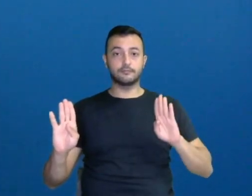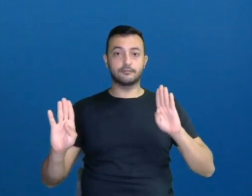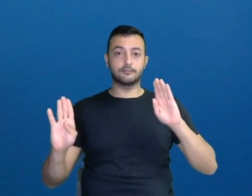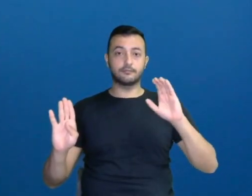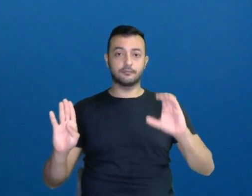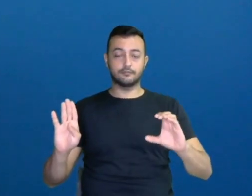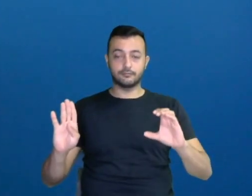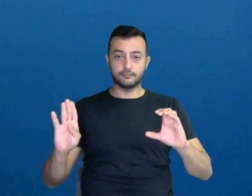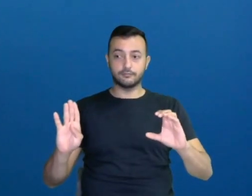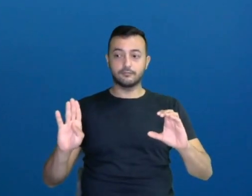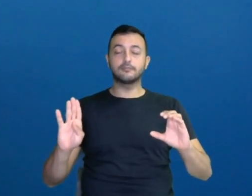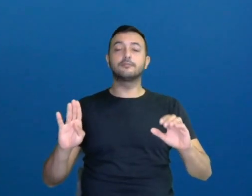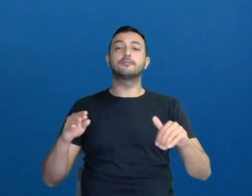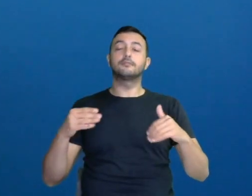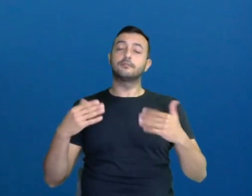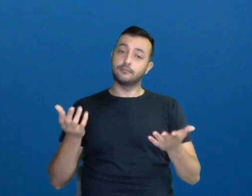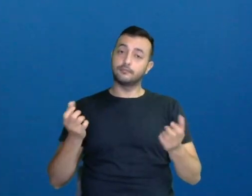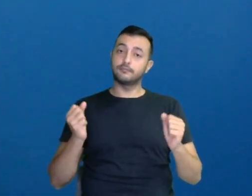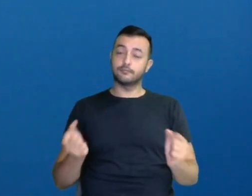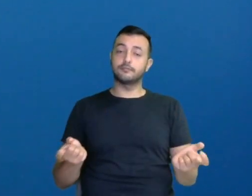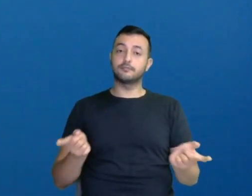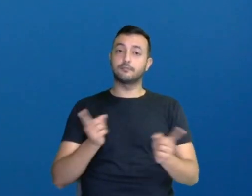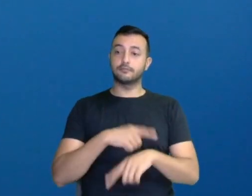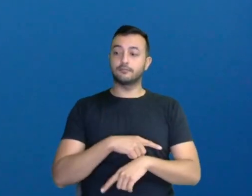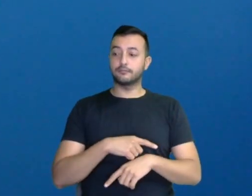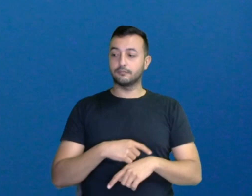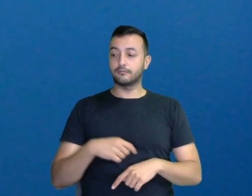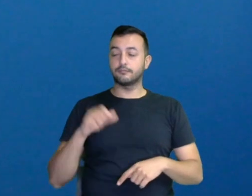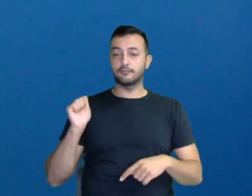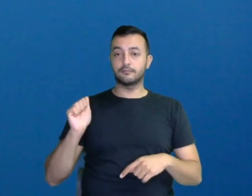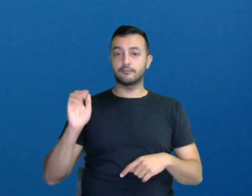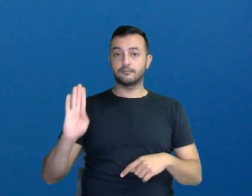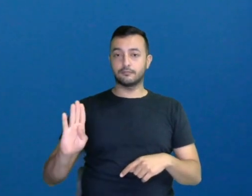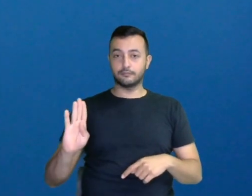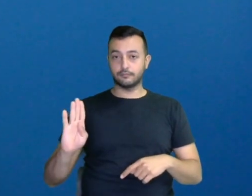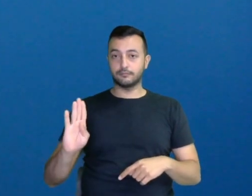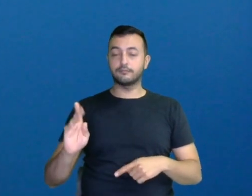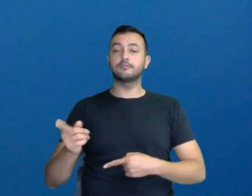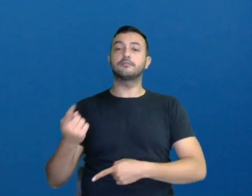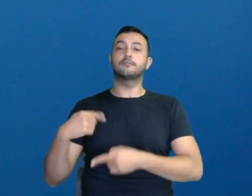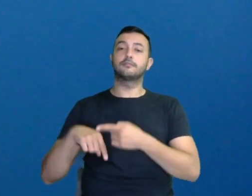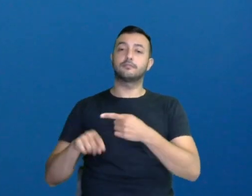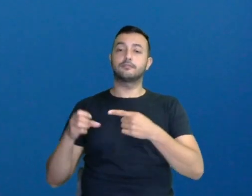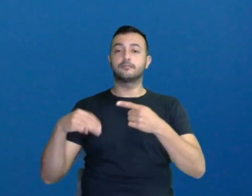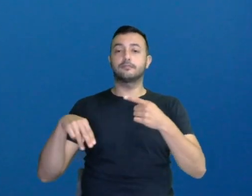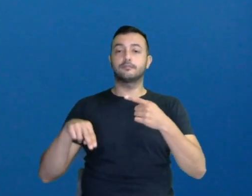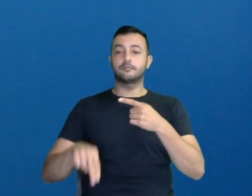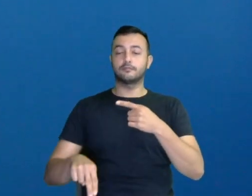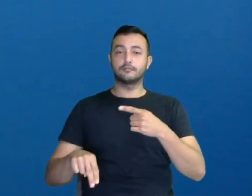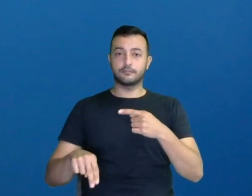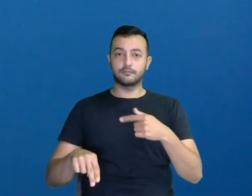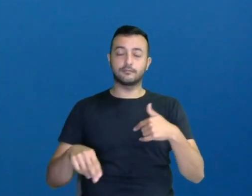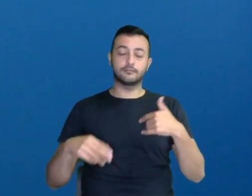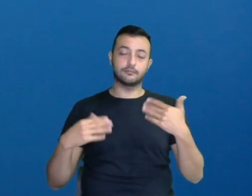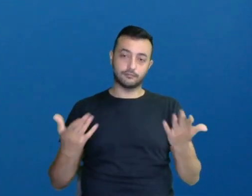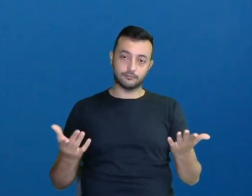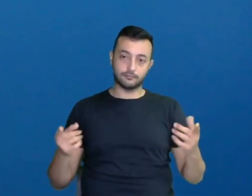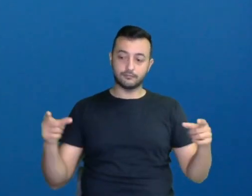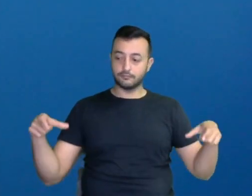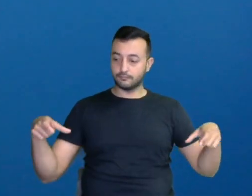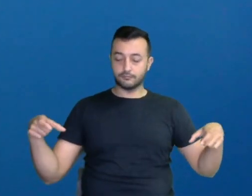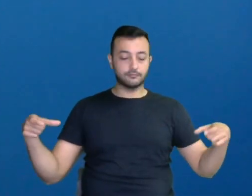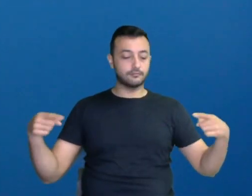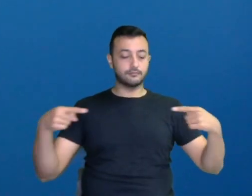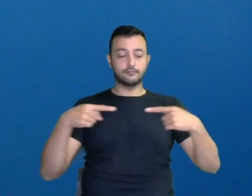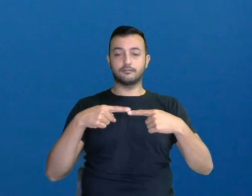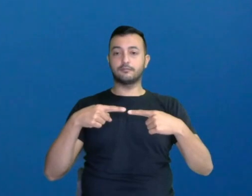gente poderia ter feito o contrário, poderia ter pego AB sobre MN, ou seja, um segmento de uma transversal